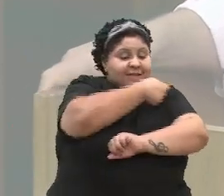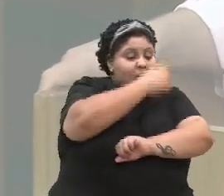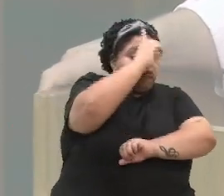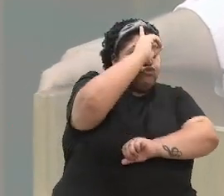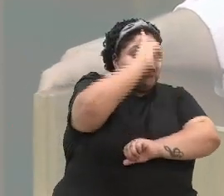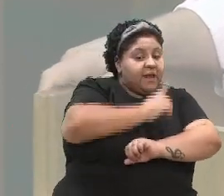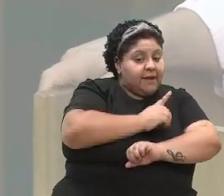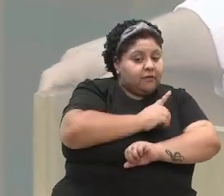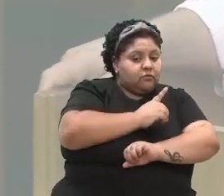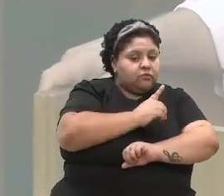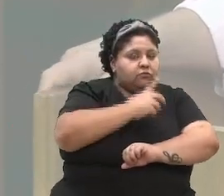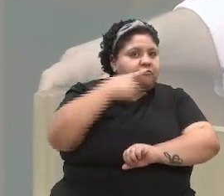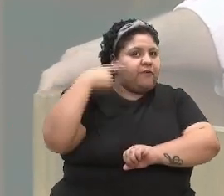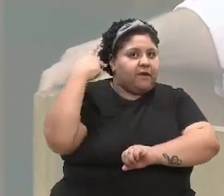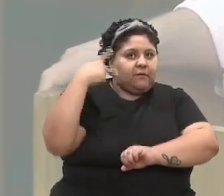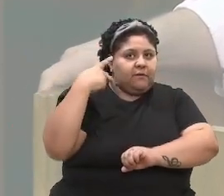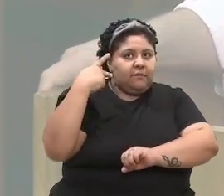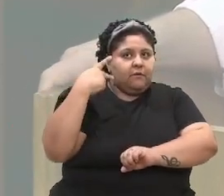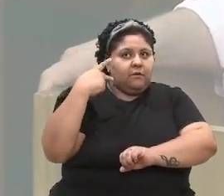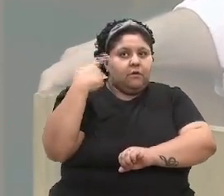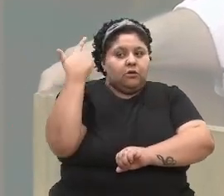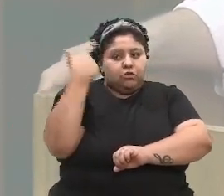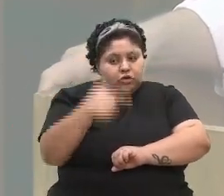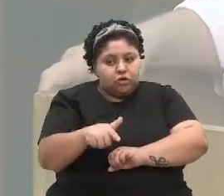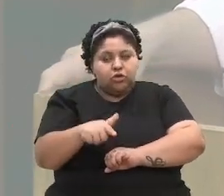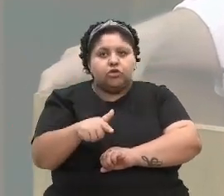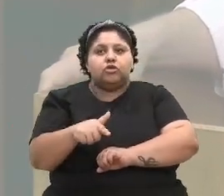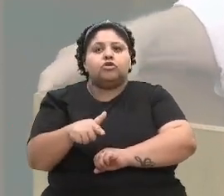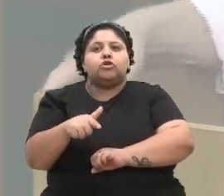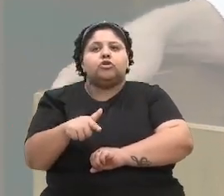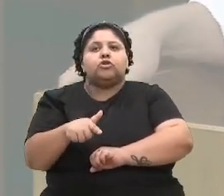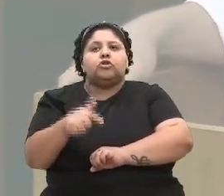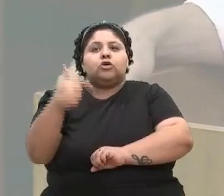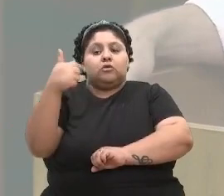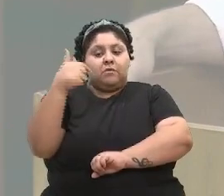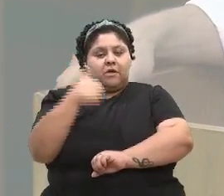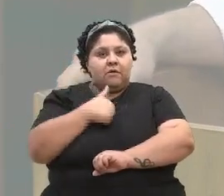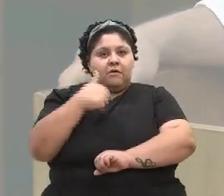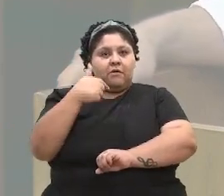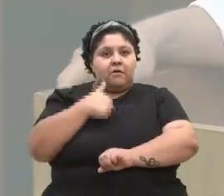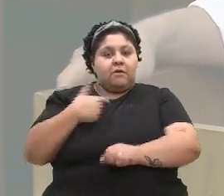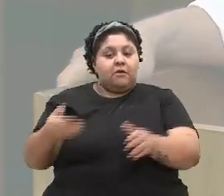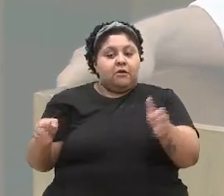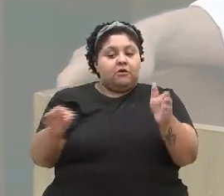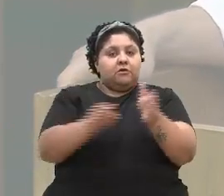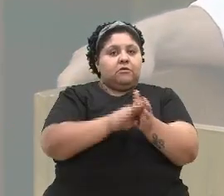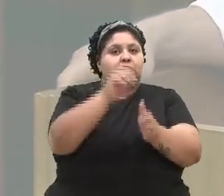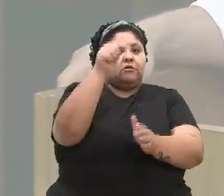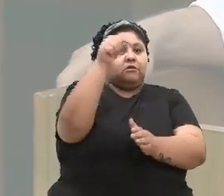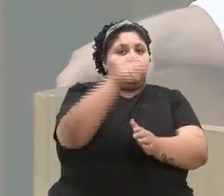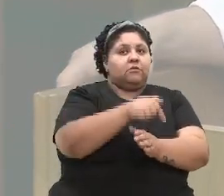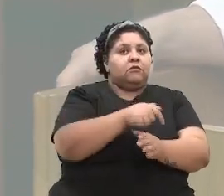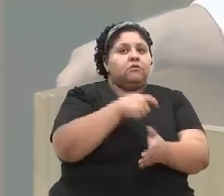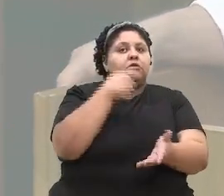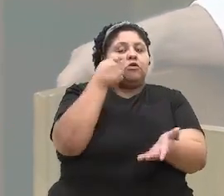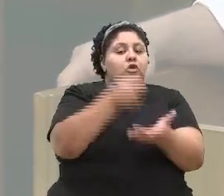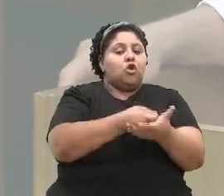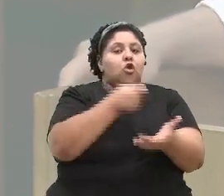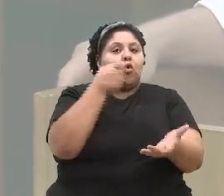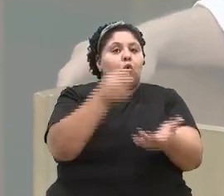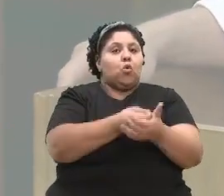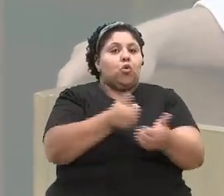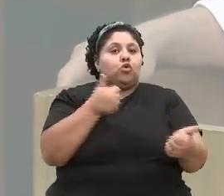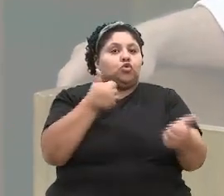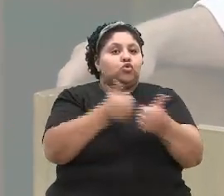vereador. Eu vou repetir novamente, sim, este vereador chegou nesta casa pelas lutas junto com um grupo